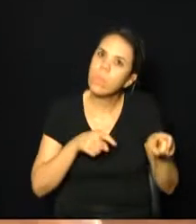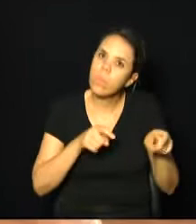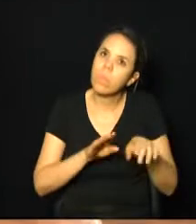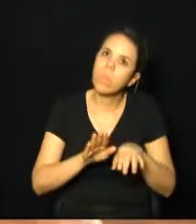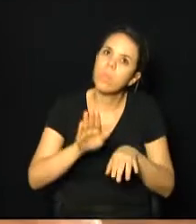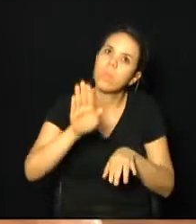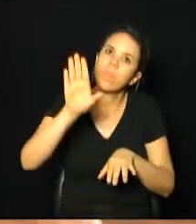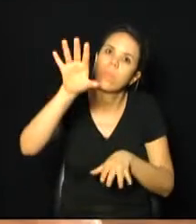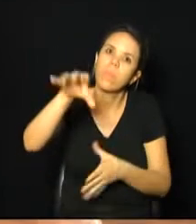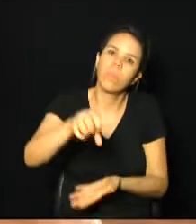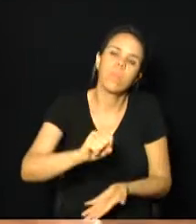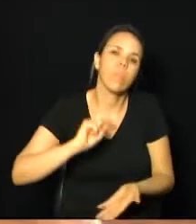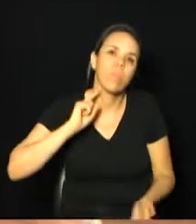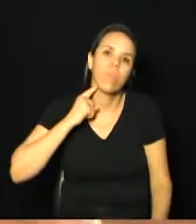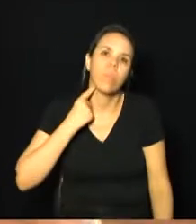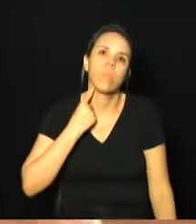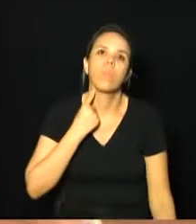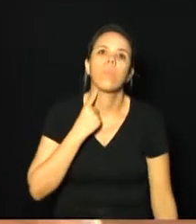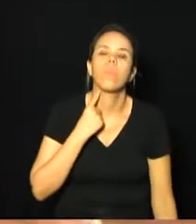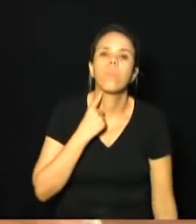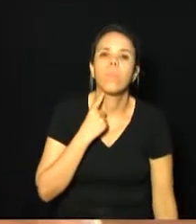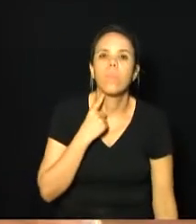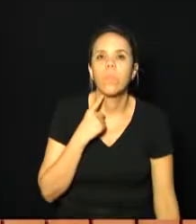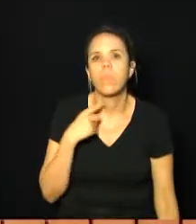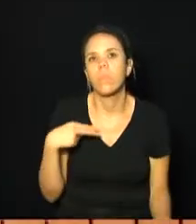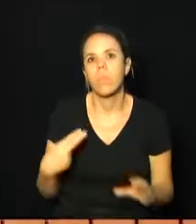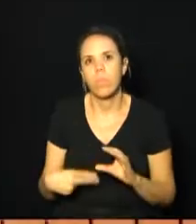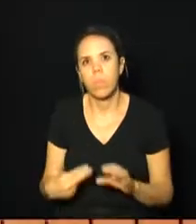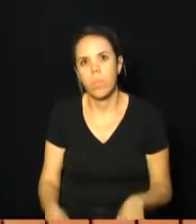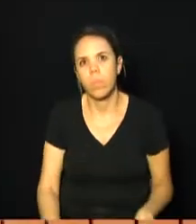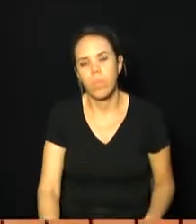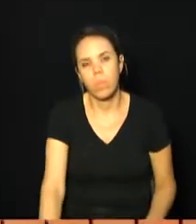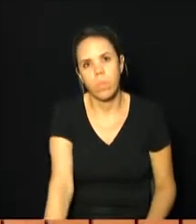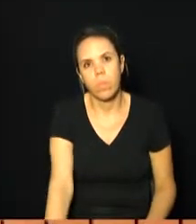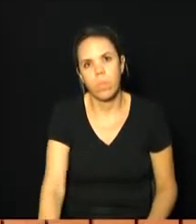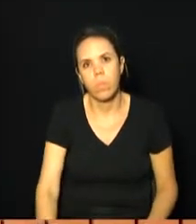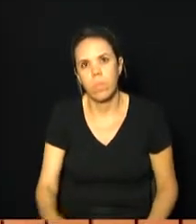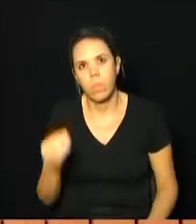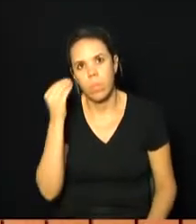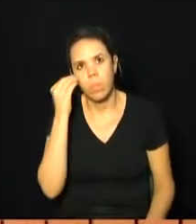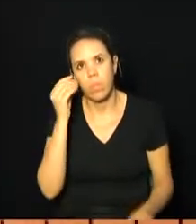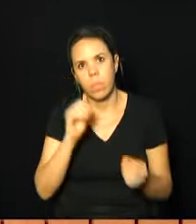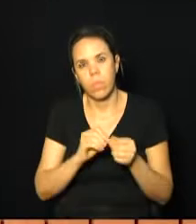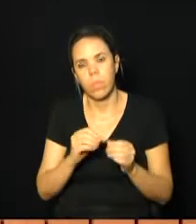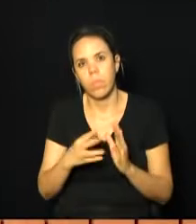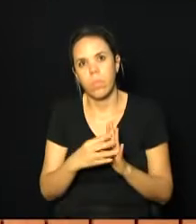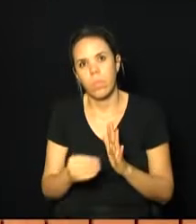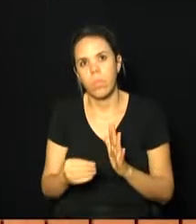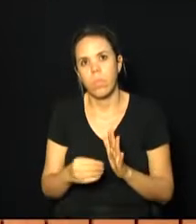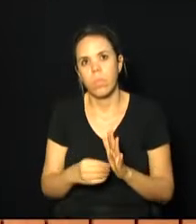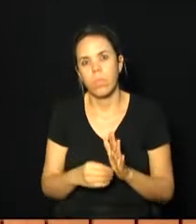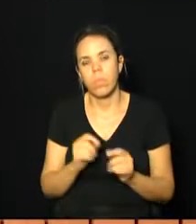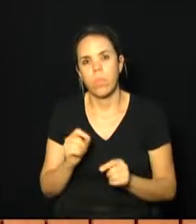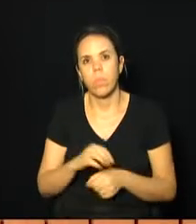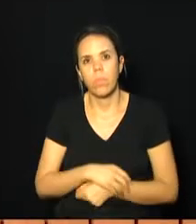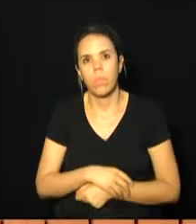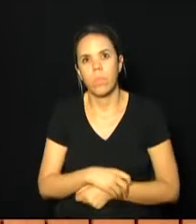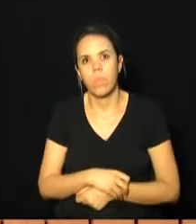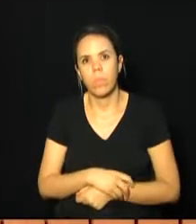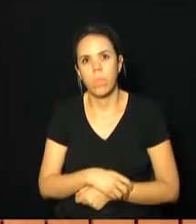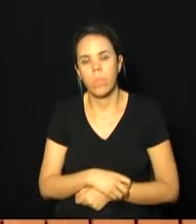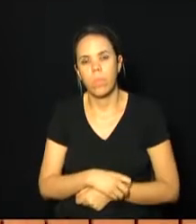cima para pegar esses lixos reciclados, então a gente está tentando fazer esse modelo piloto para que